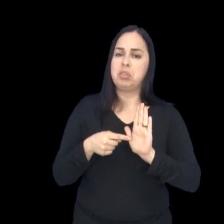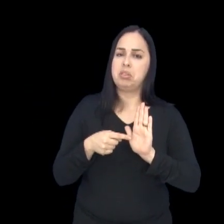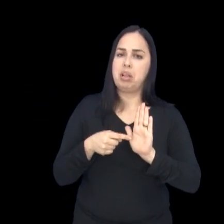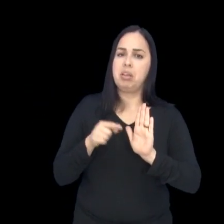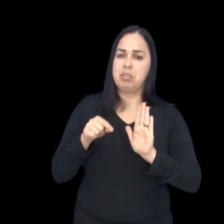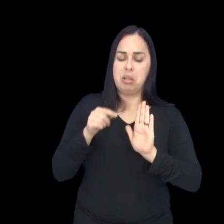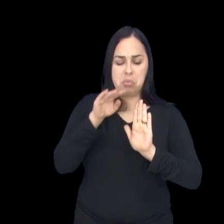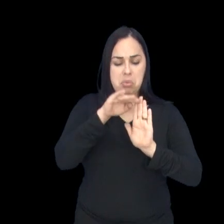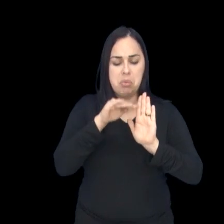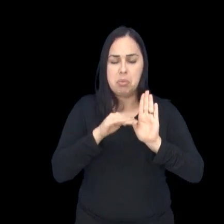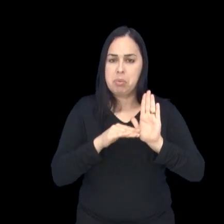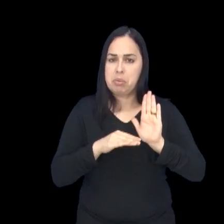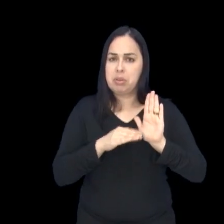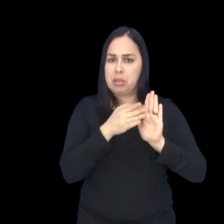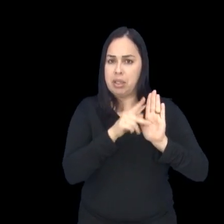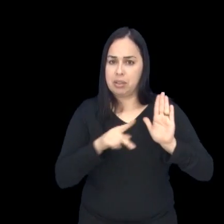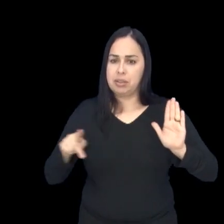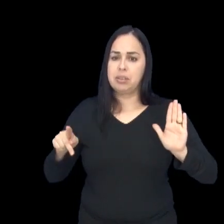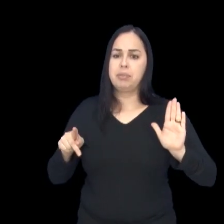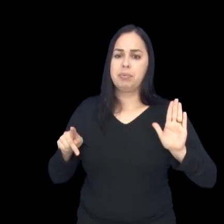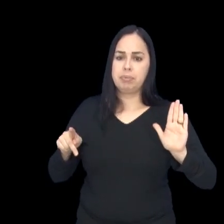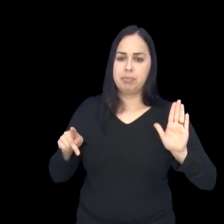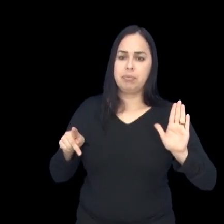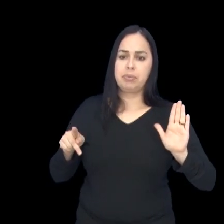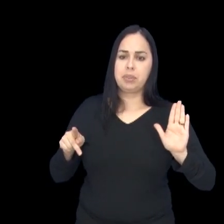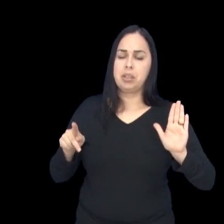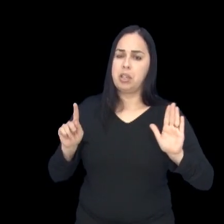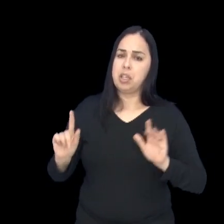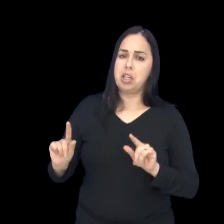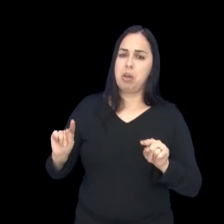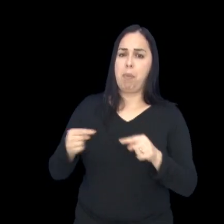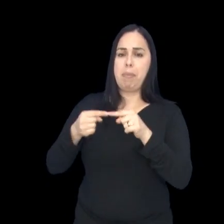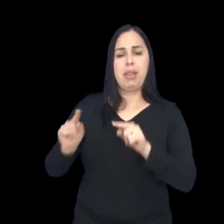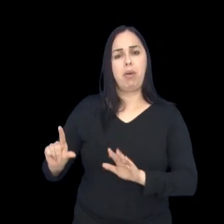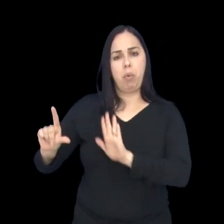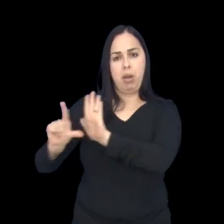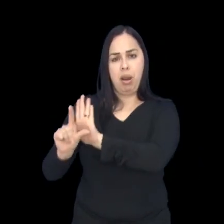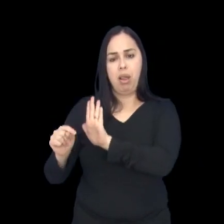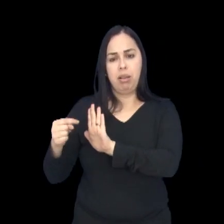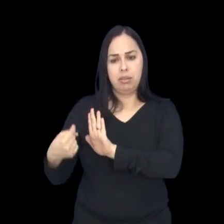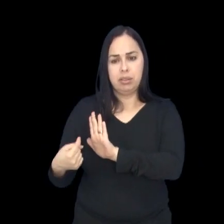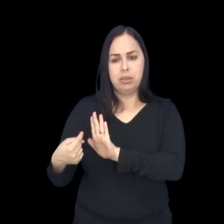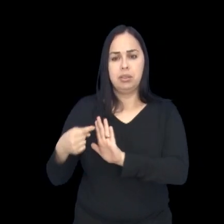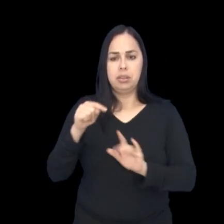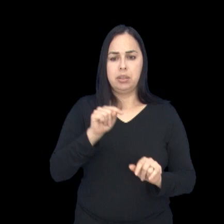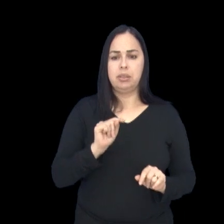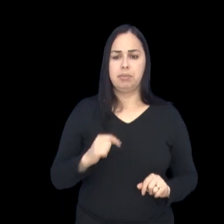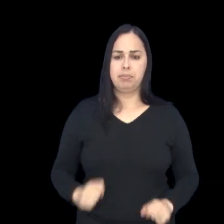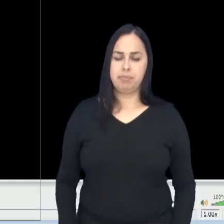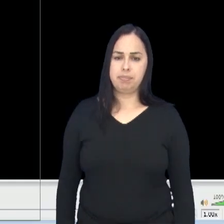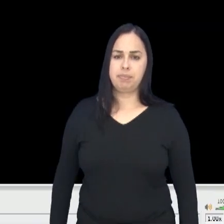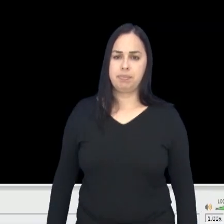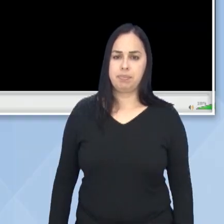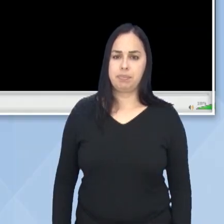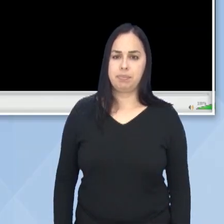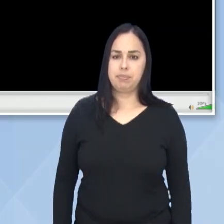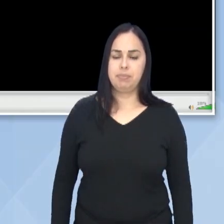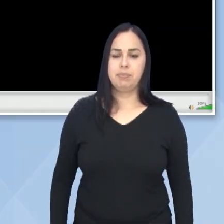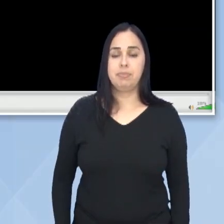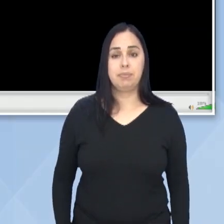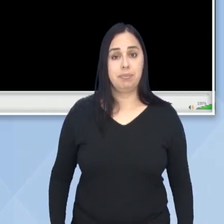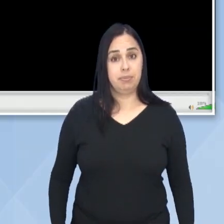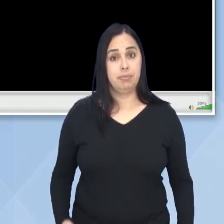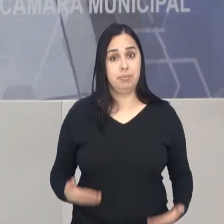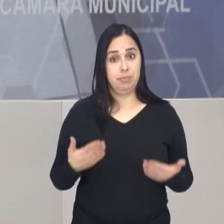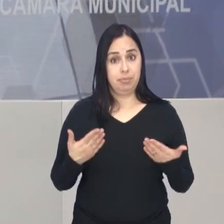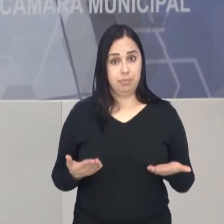Ele está seguindo a tramitação. Bom dia, senhoras e senhores. Legislativo. Mais uma vez, boas-vindas a todos presentes. Então, vocês